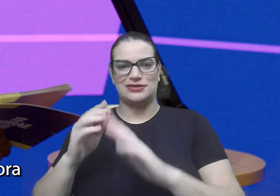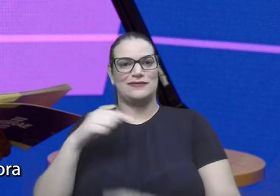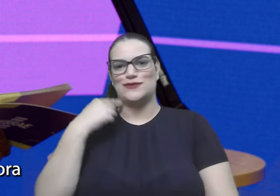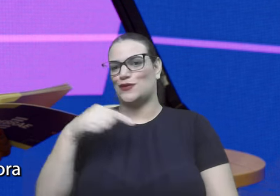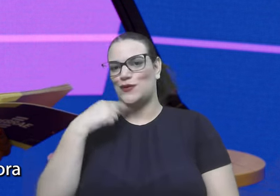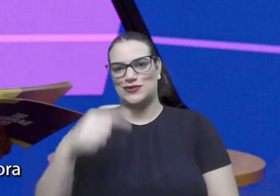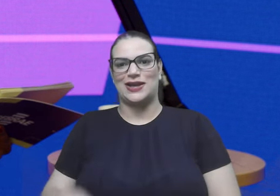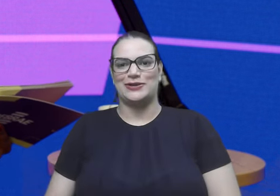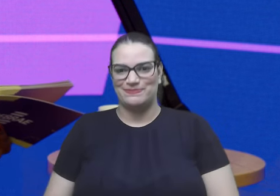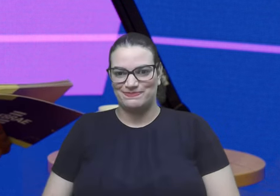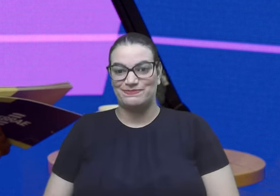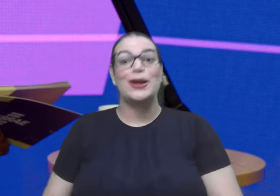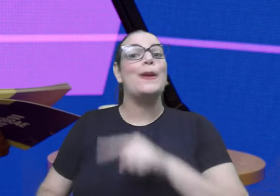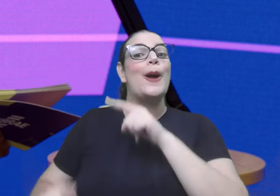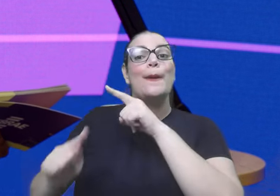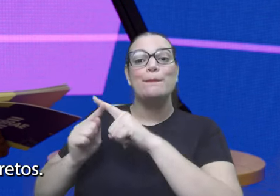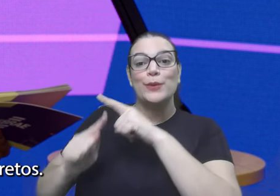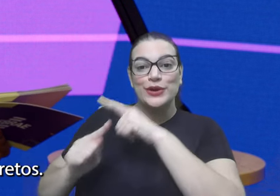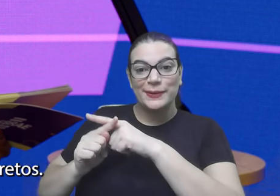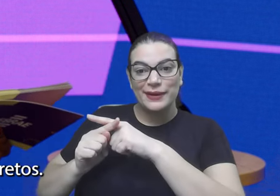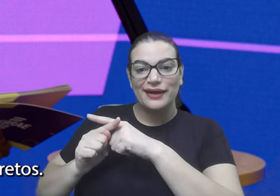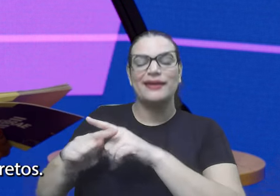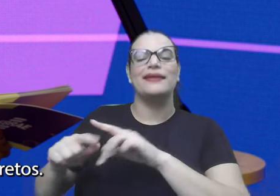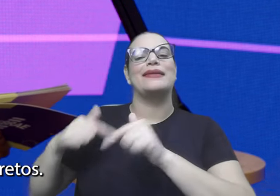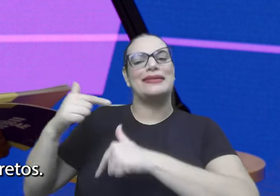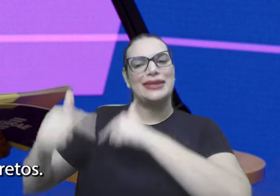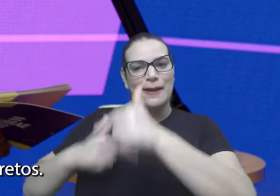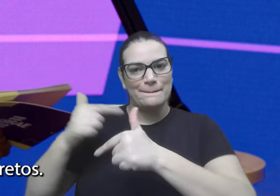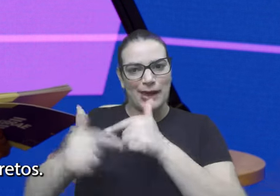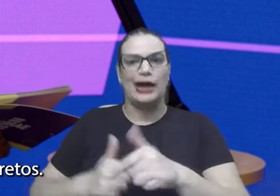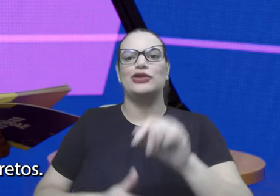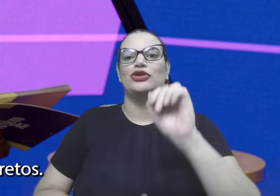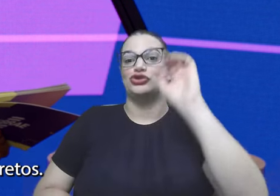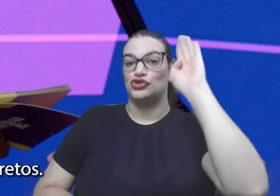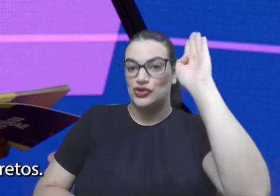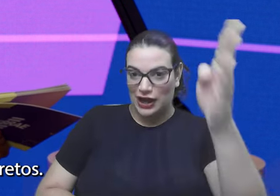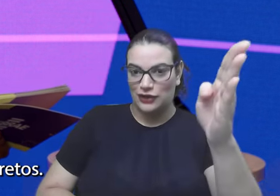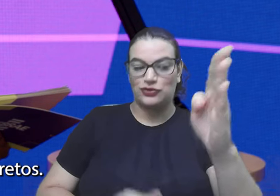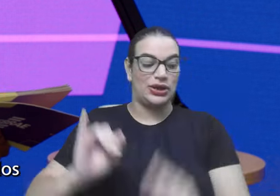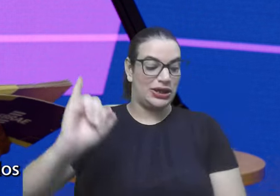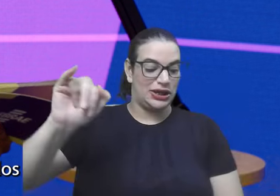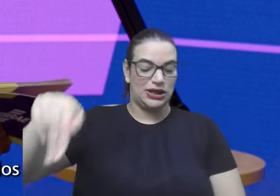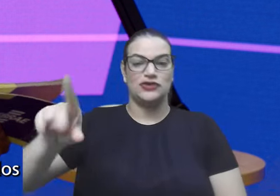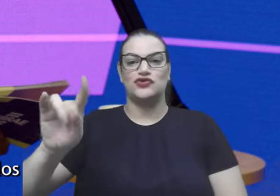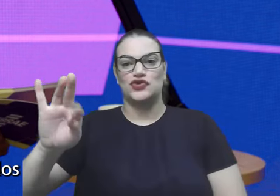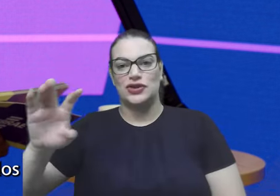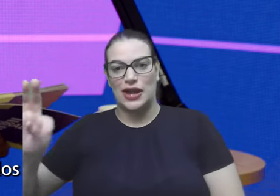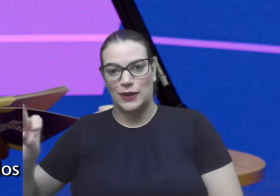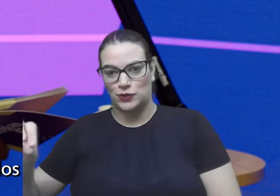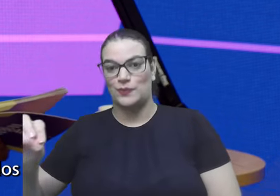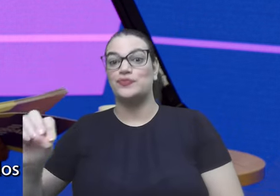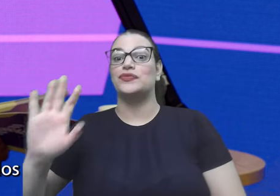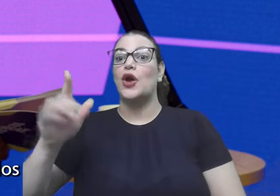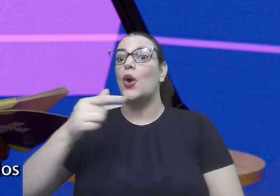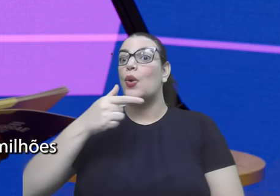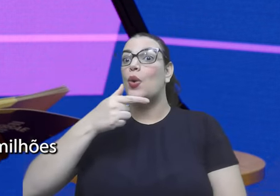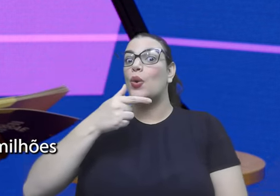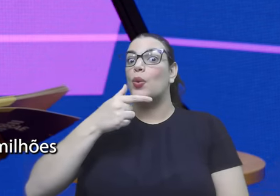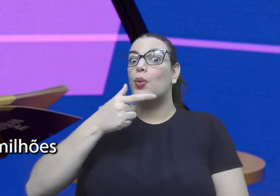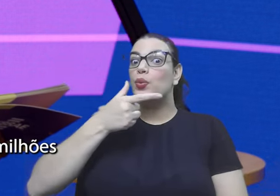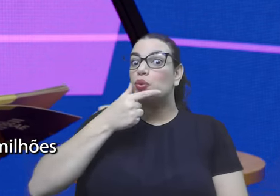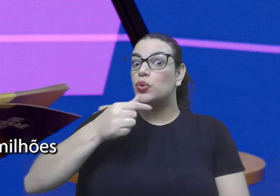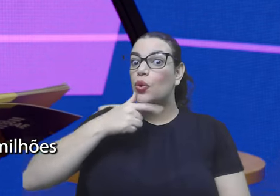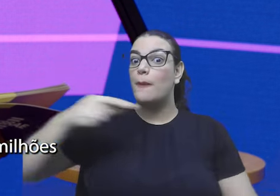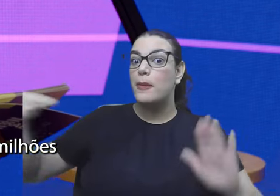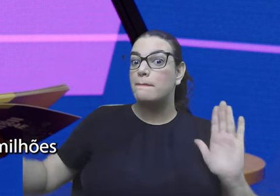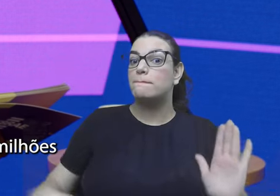fora em virtude desses trabalhos diretos e indiretos os homens já são impactados olha